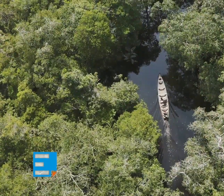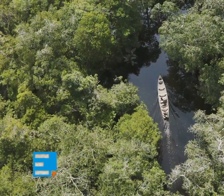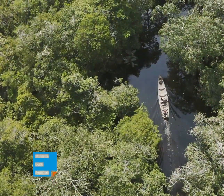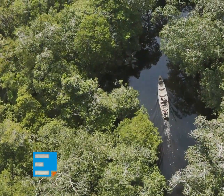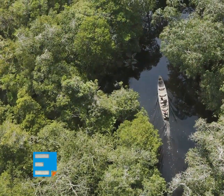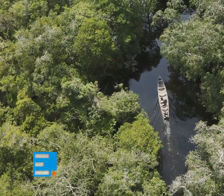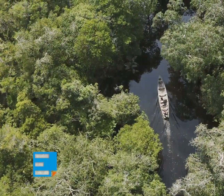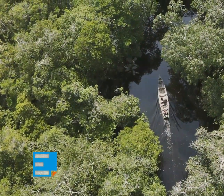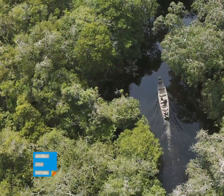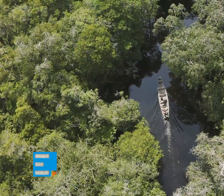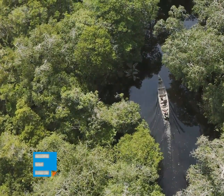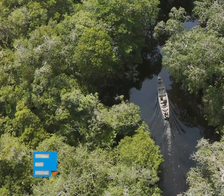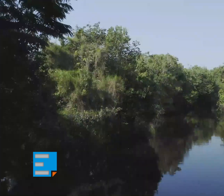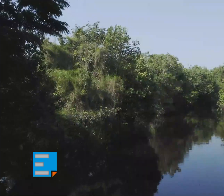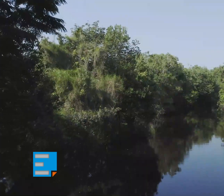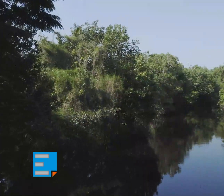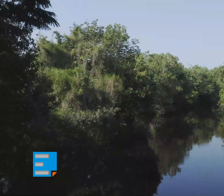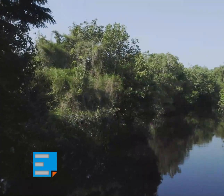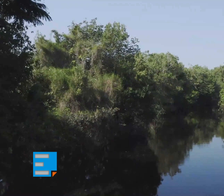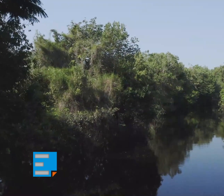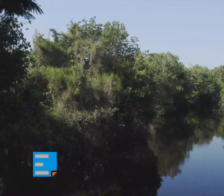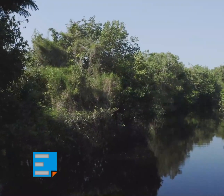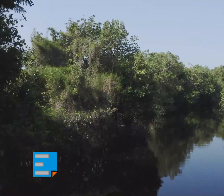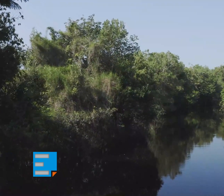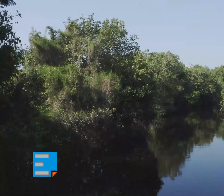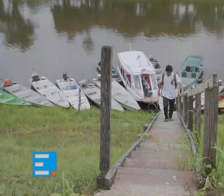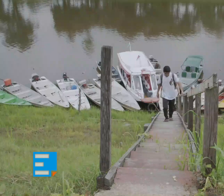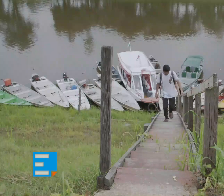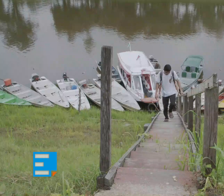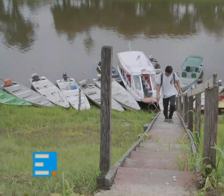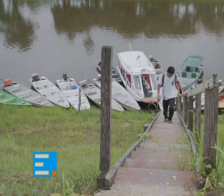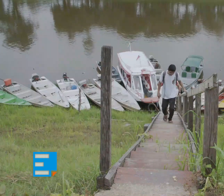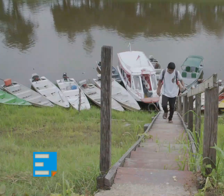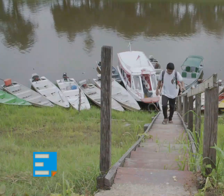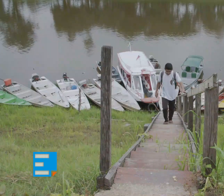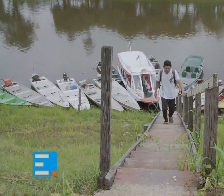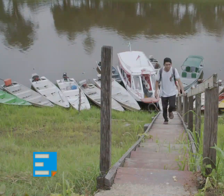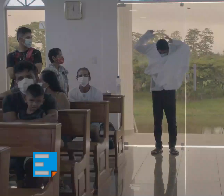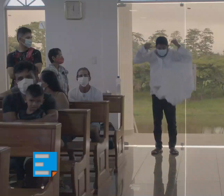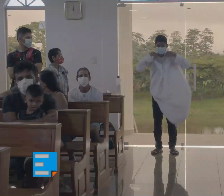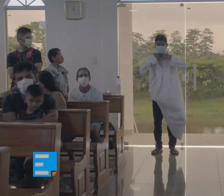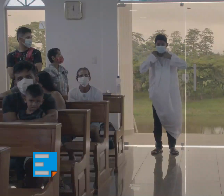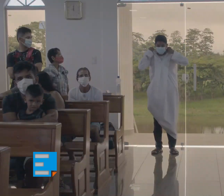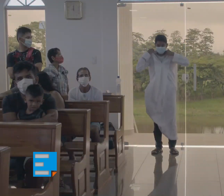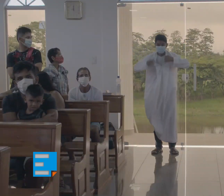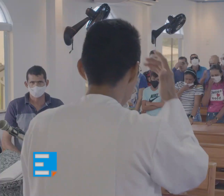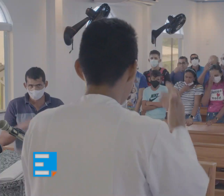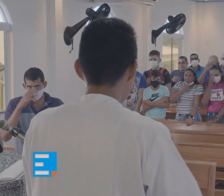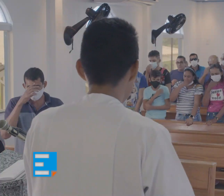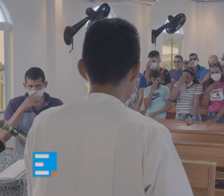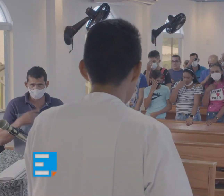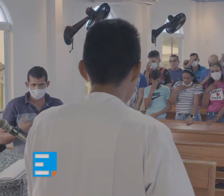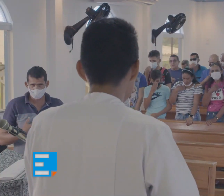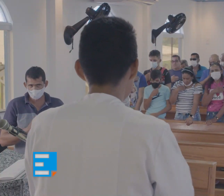Algumas comunidades ribeirinhas aqui da região recebem a visita há apenas um ano de um padre. Nós, como seminaristas, colaboramos no trabalho